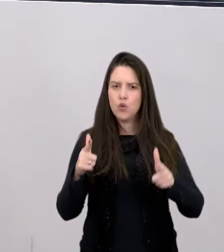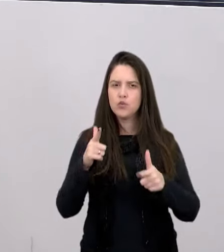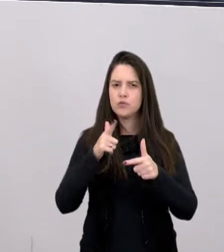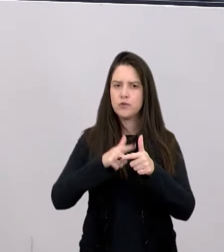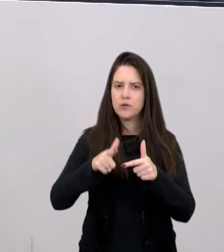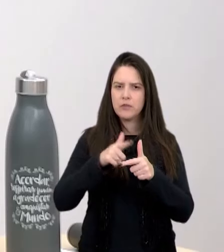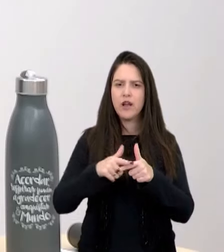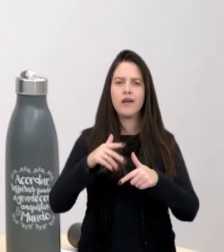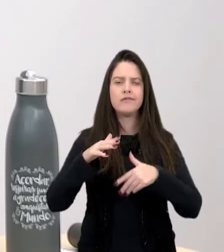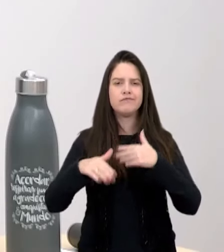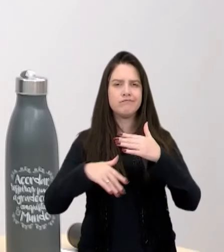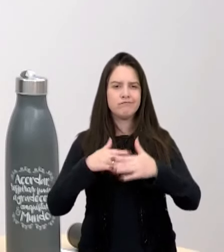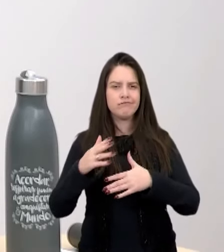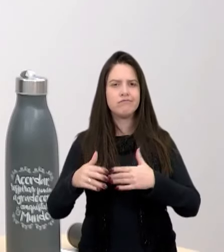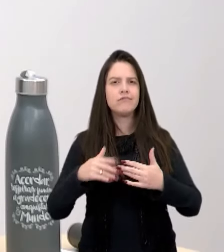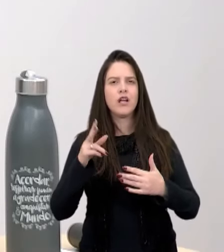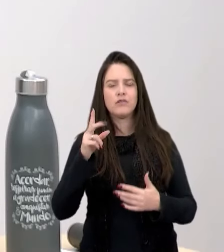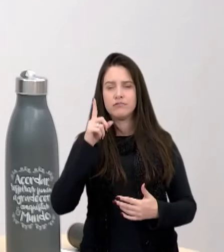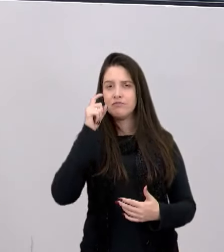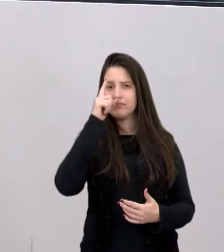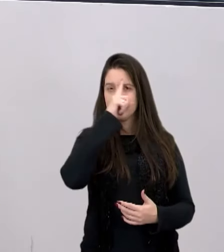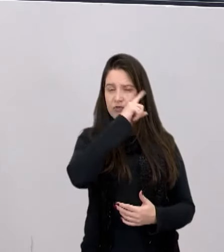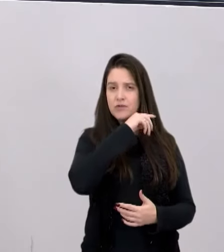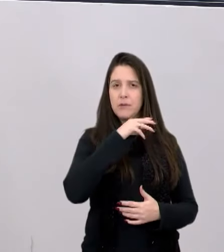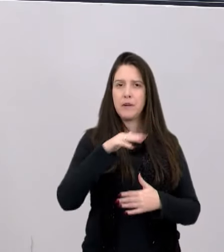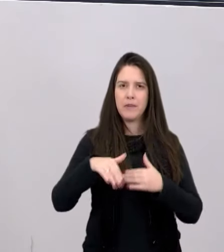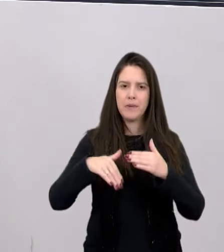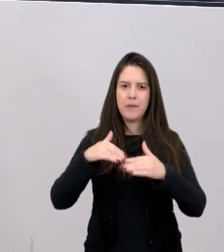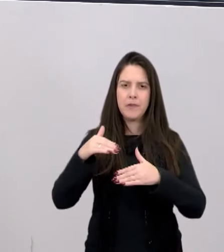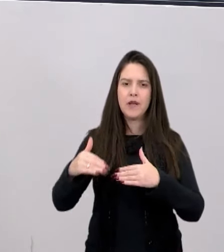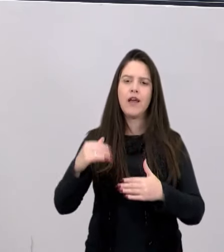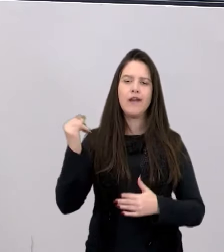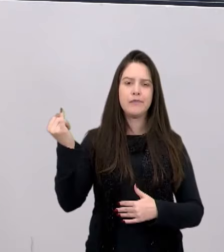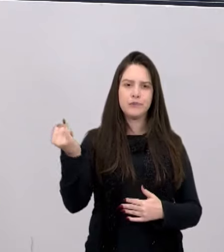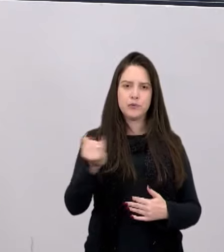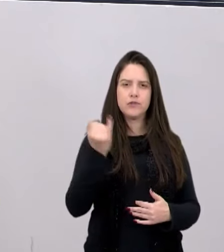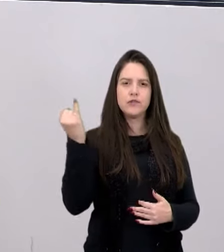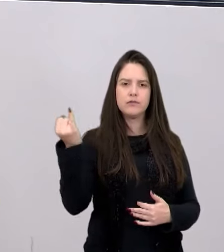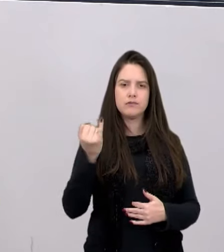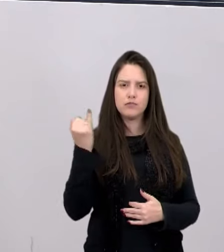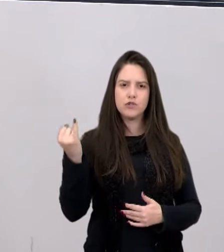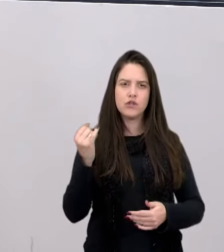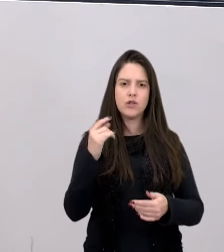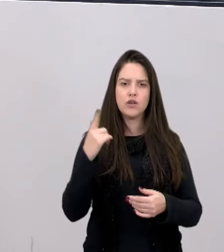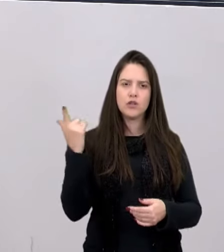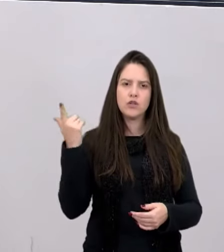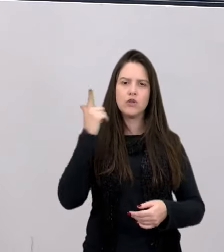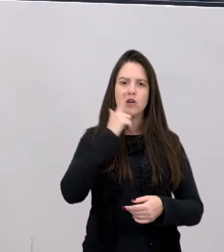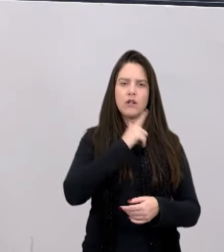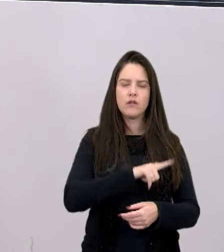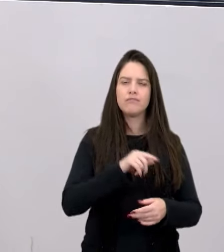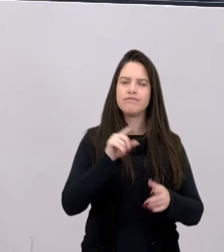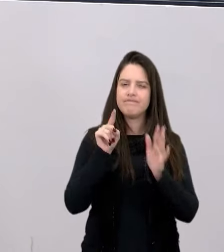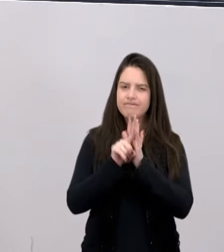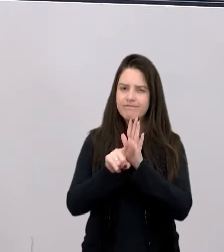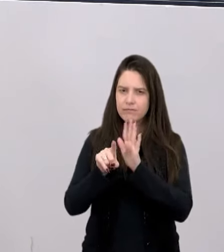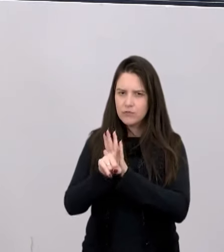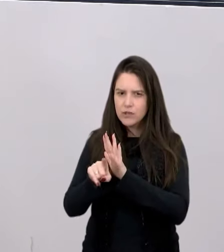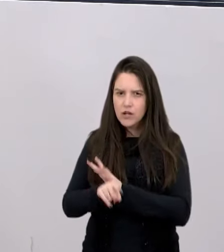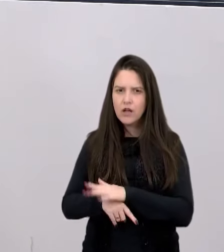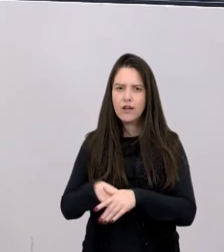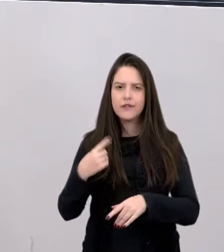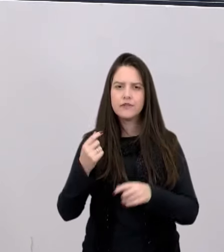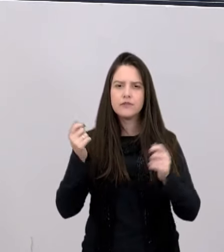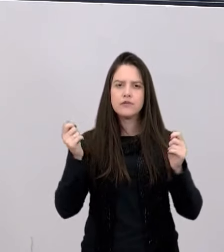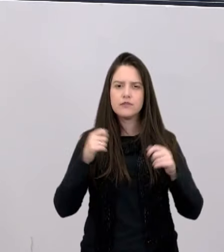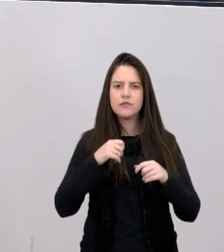vai acabando levando a outro, né, então por isso a importância da gente fazer os nossos check-ups, né, da gente fazer